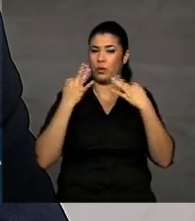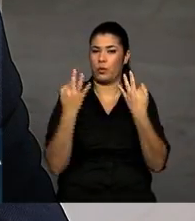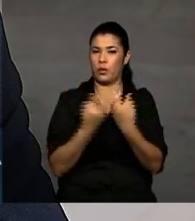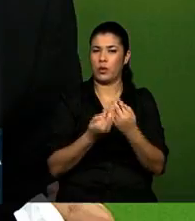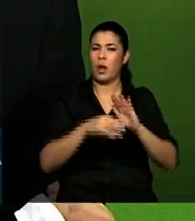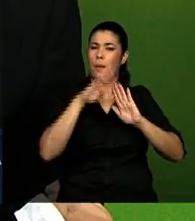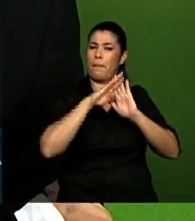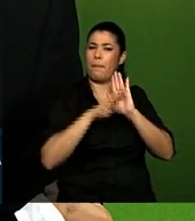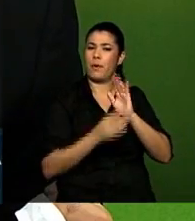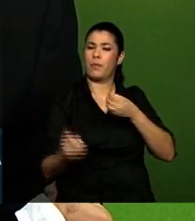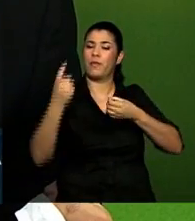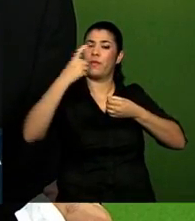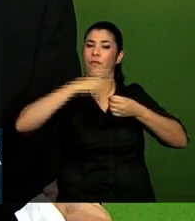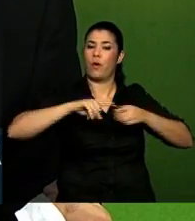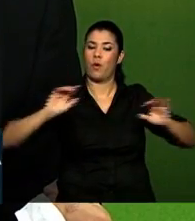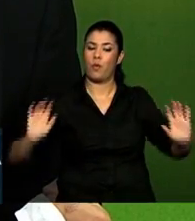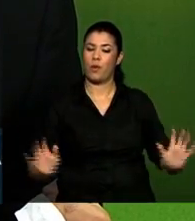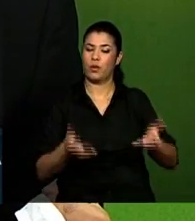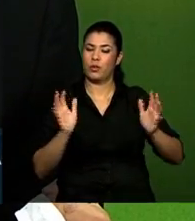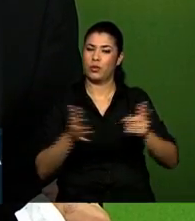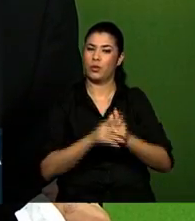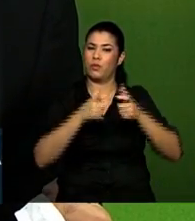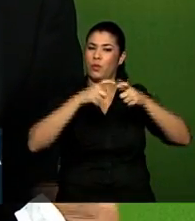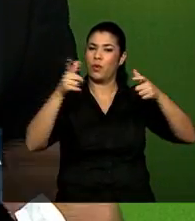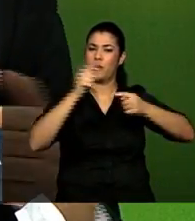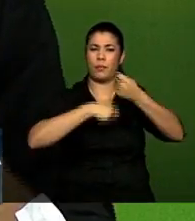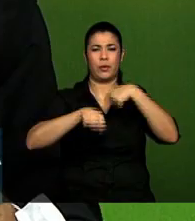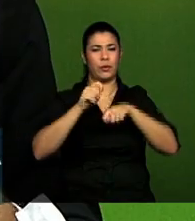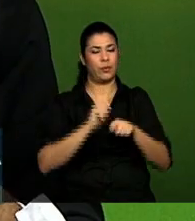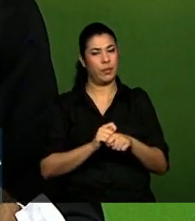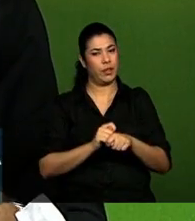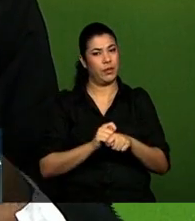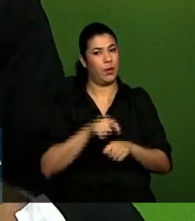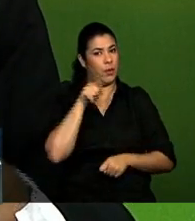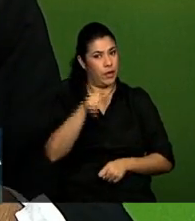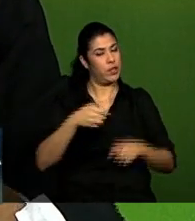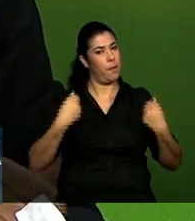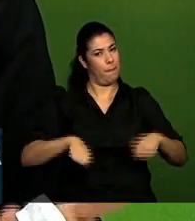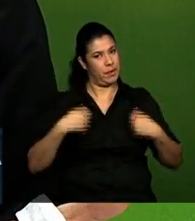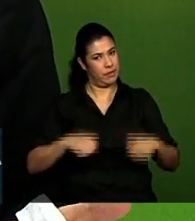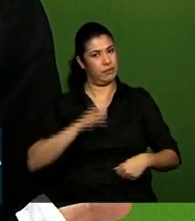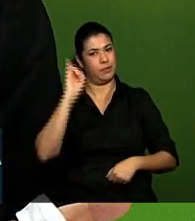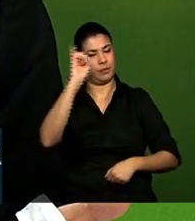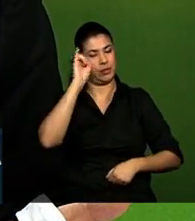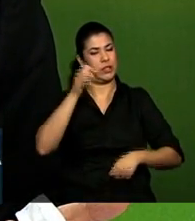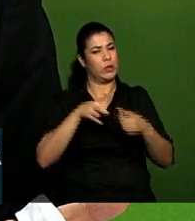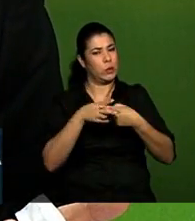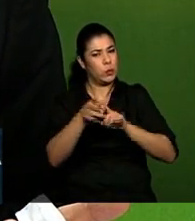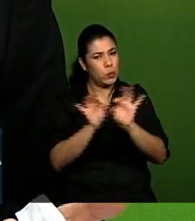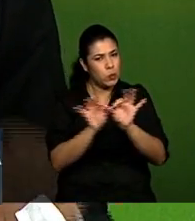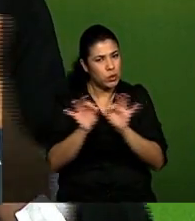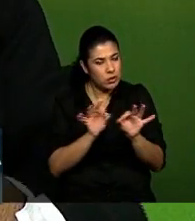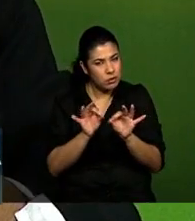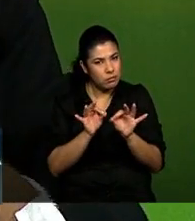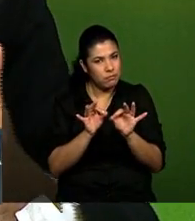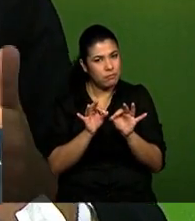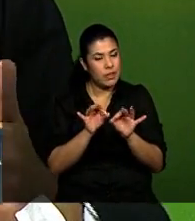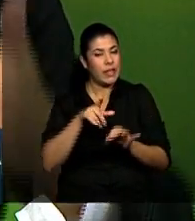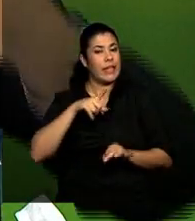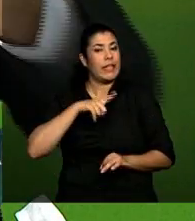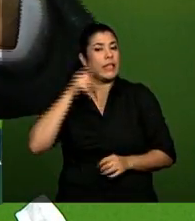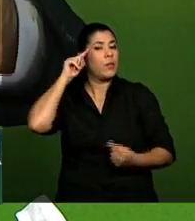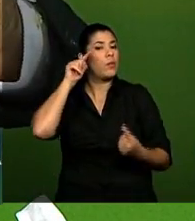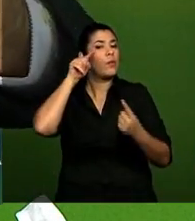retomada de crescimento econômico portanto são ajustes né absolutamente corretivos e que tem como